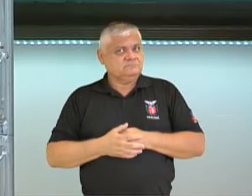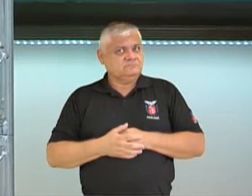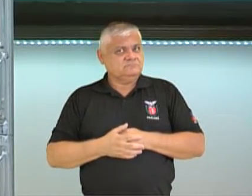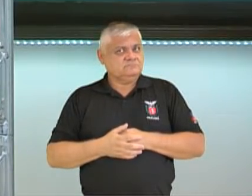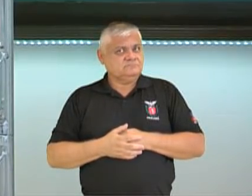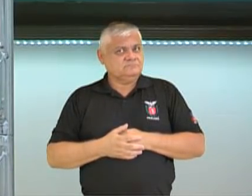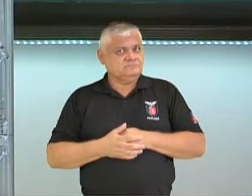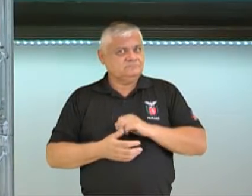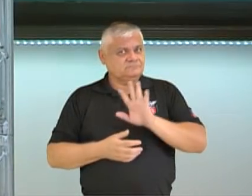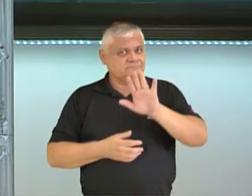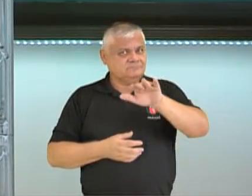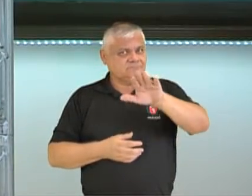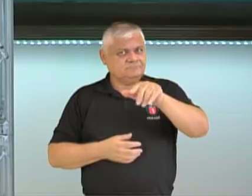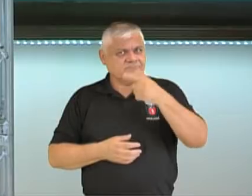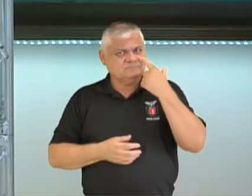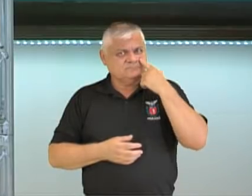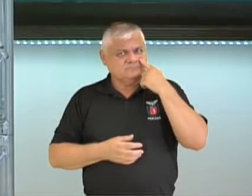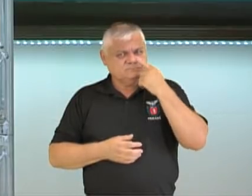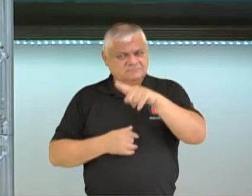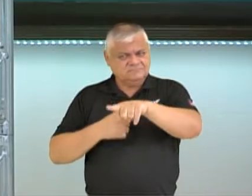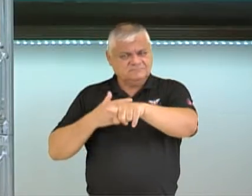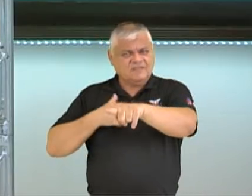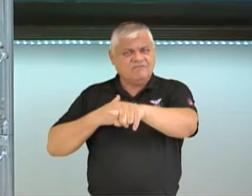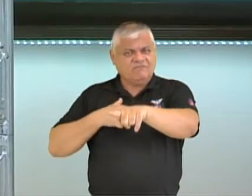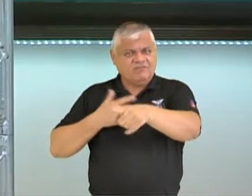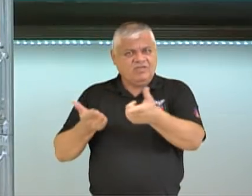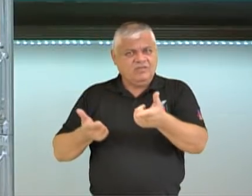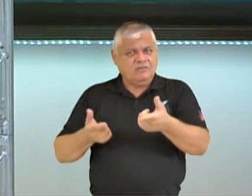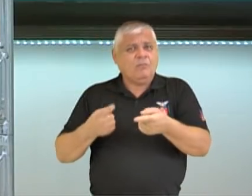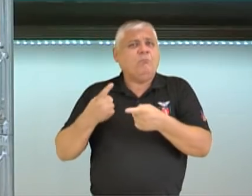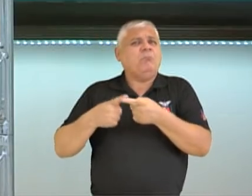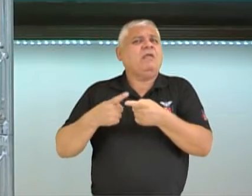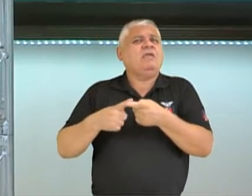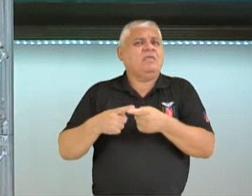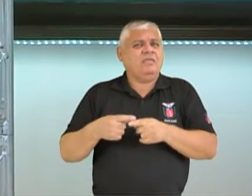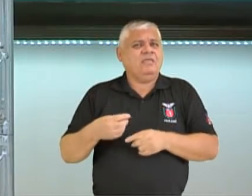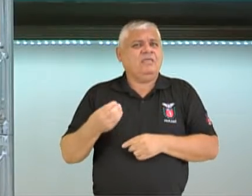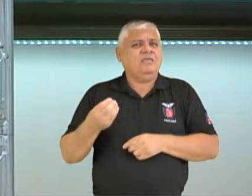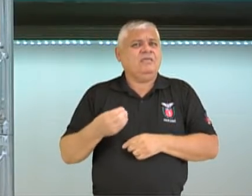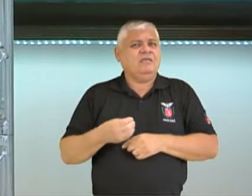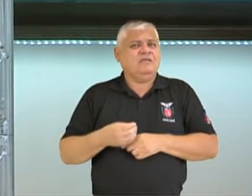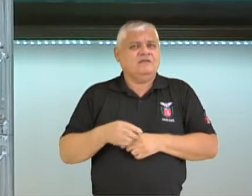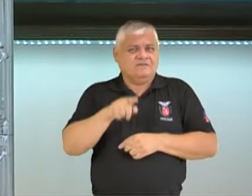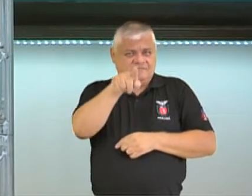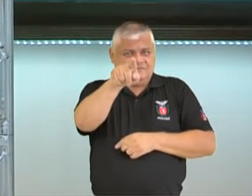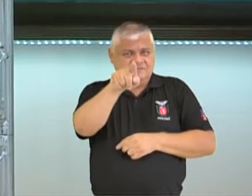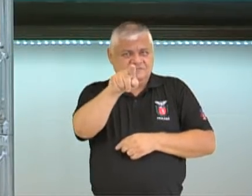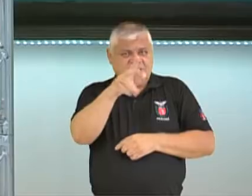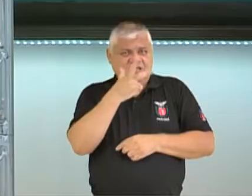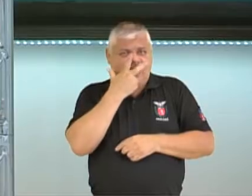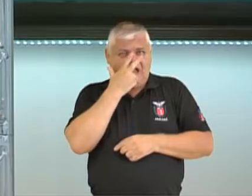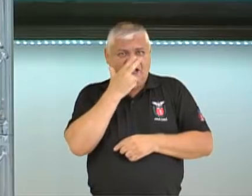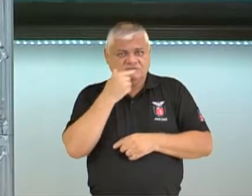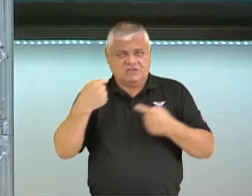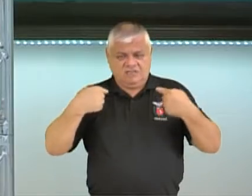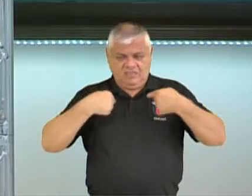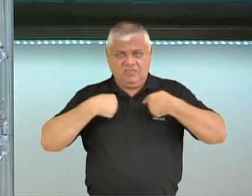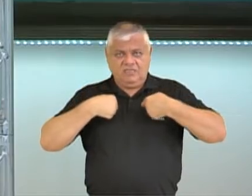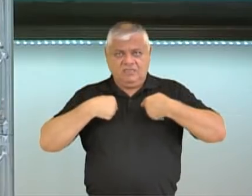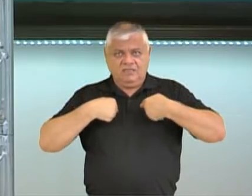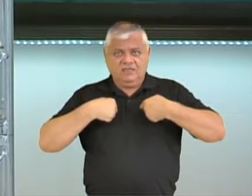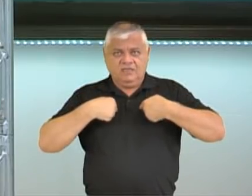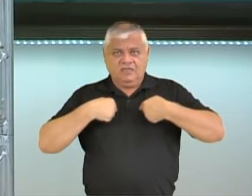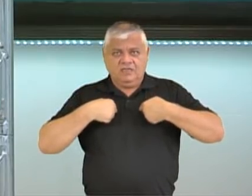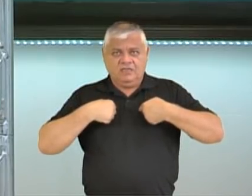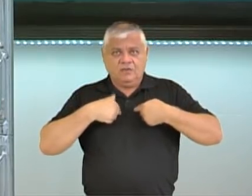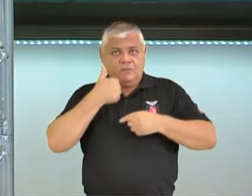Primeiro, feioso para quem? Vocês acham que eu